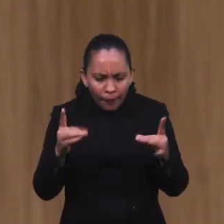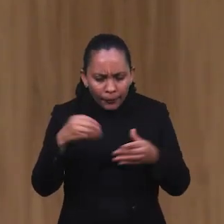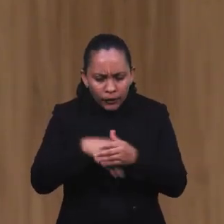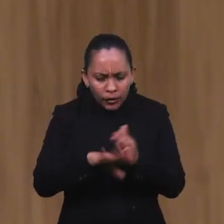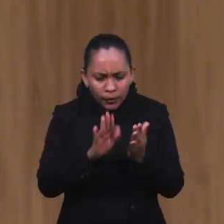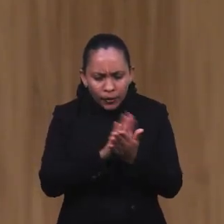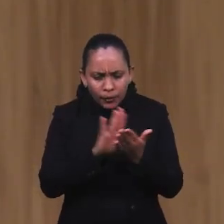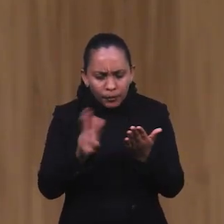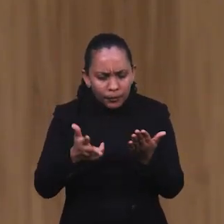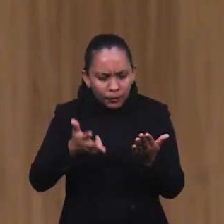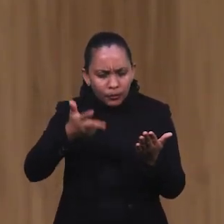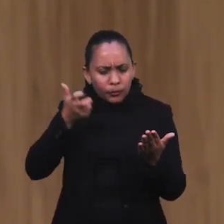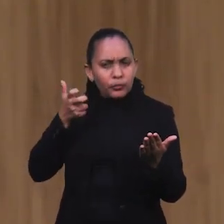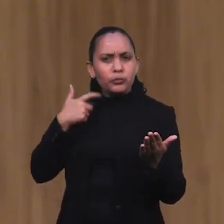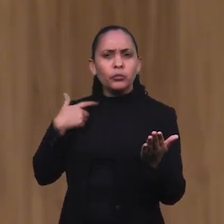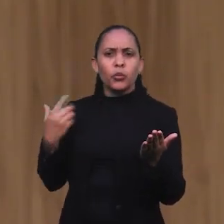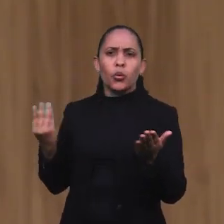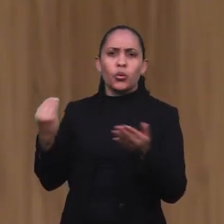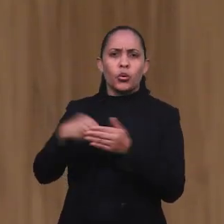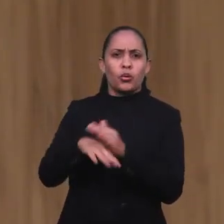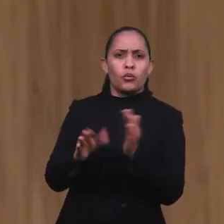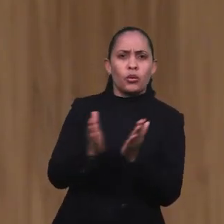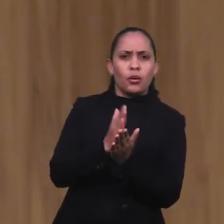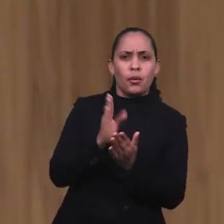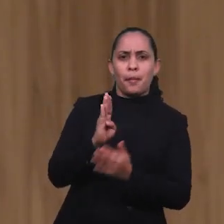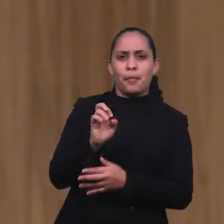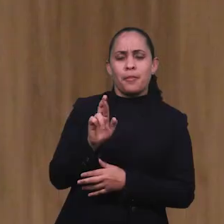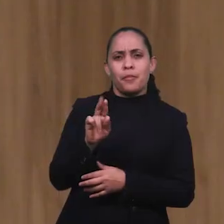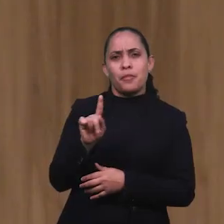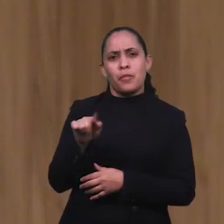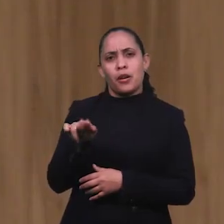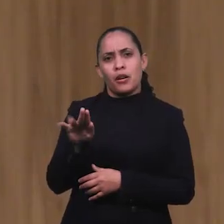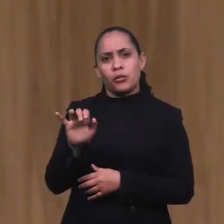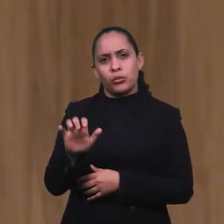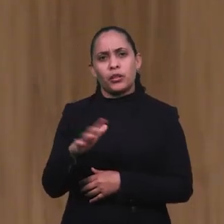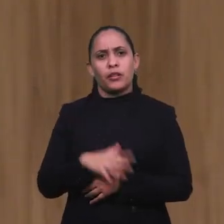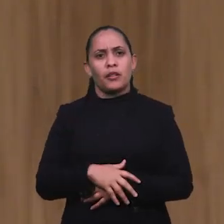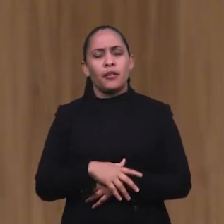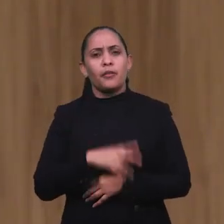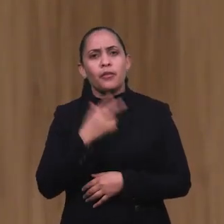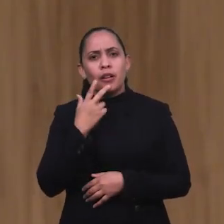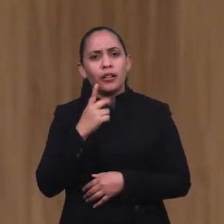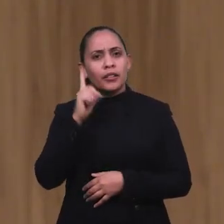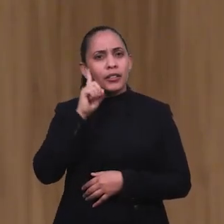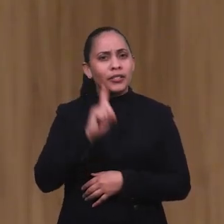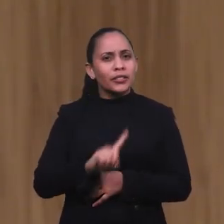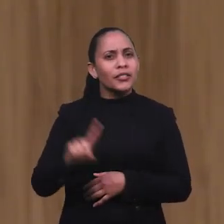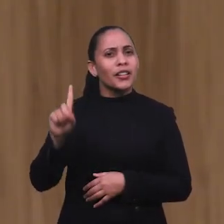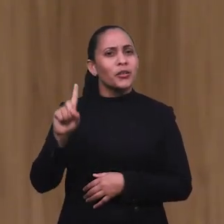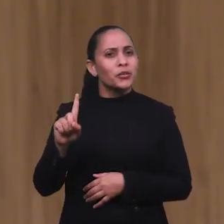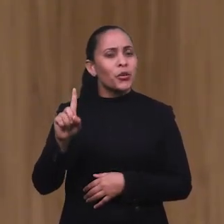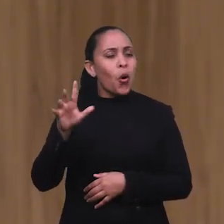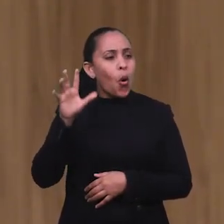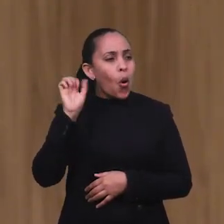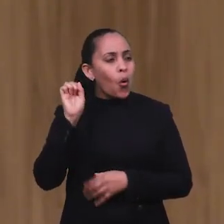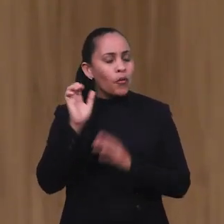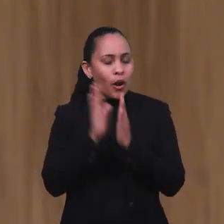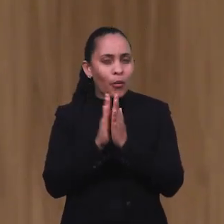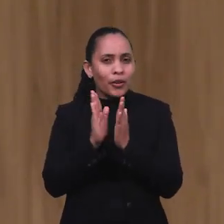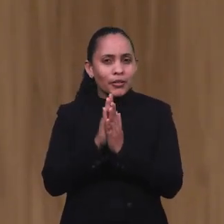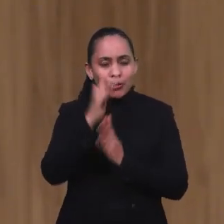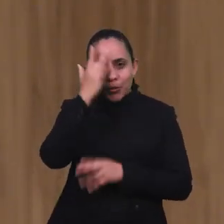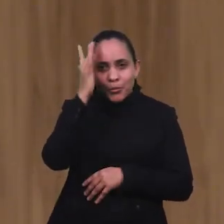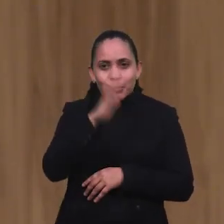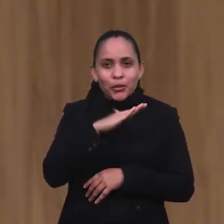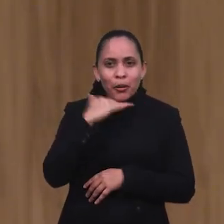Por exemplo, o livro que foi incluído na Bíblia, os livros incluídos, por exemplo, Baruque, ele diz que Deus ouve oração de mortos,